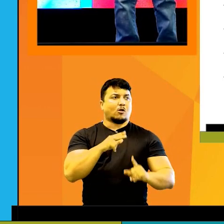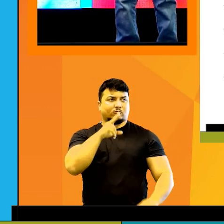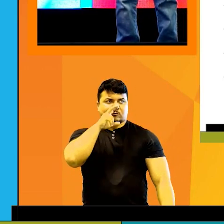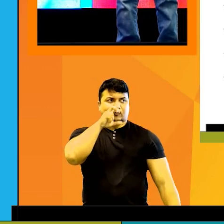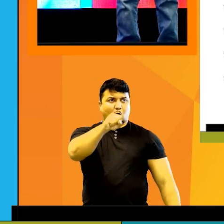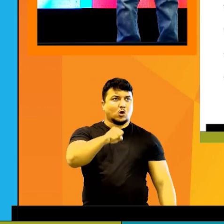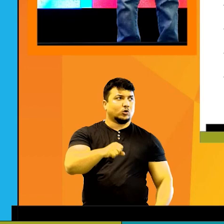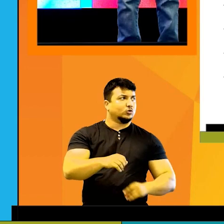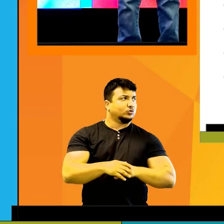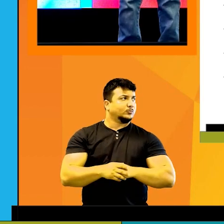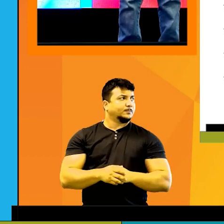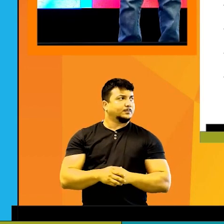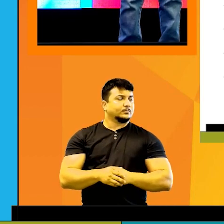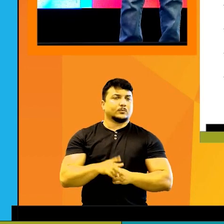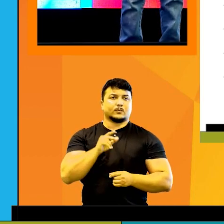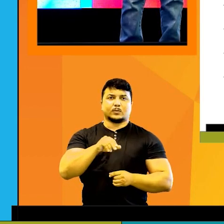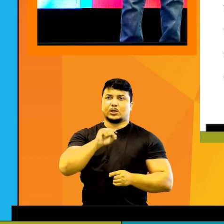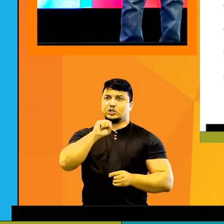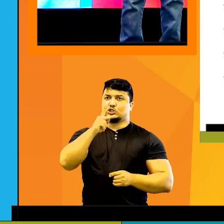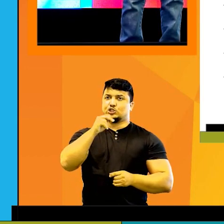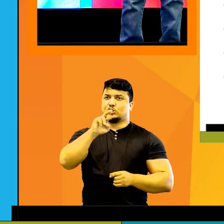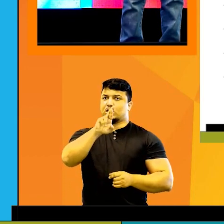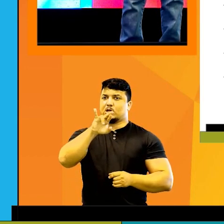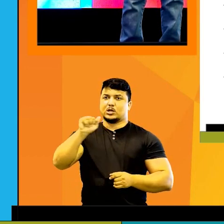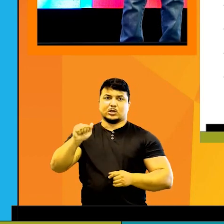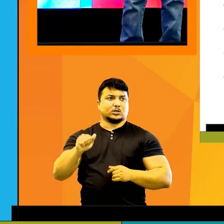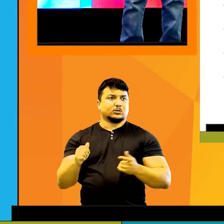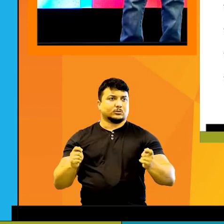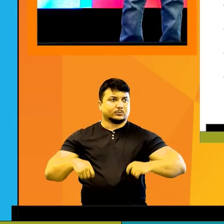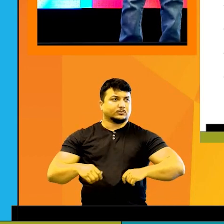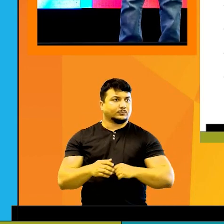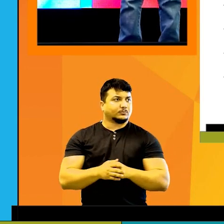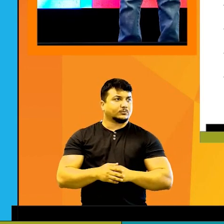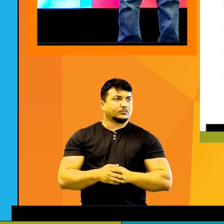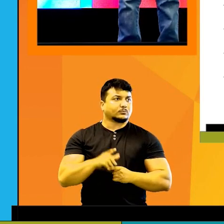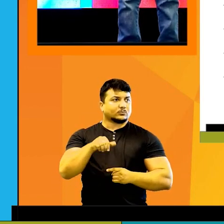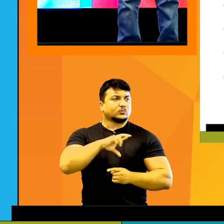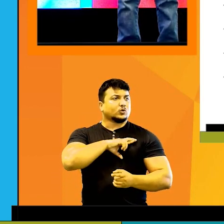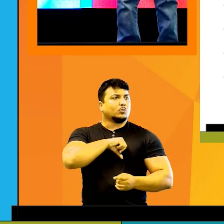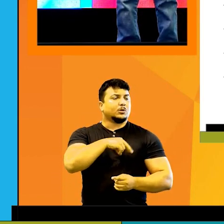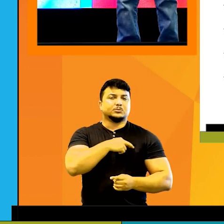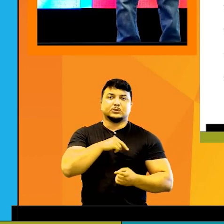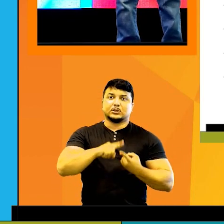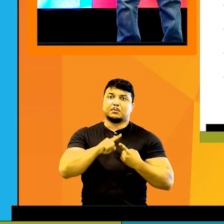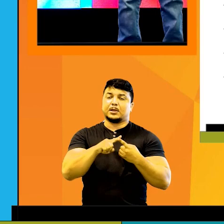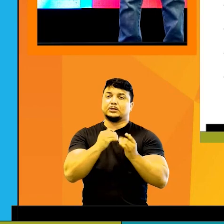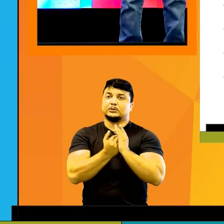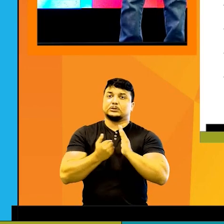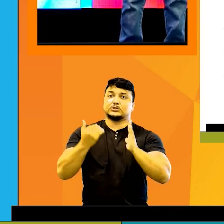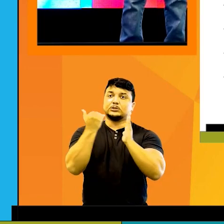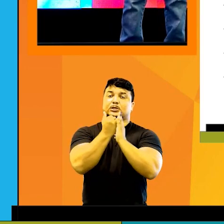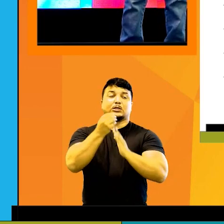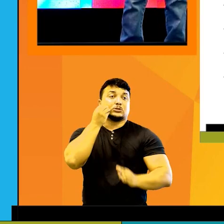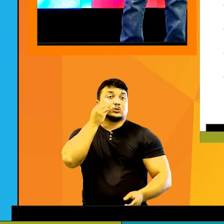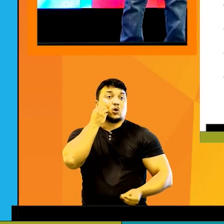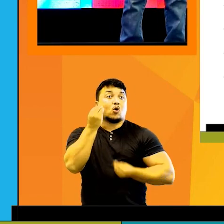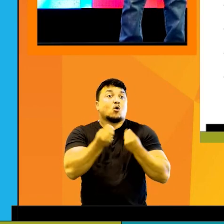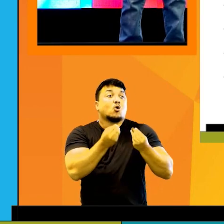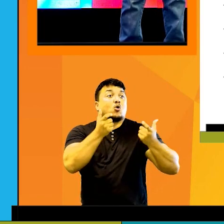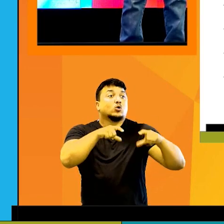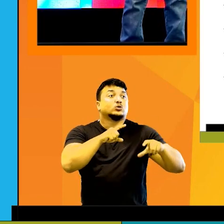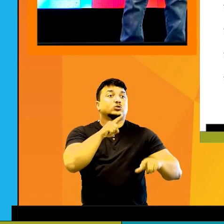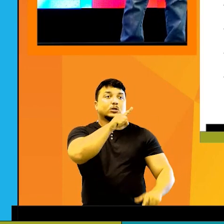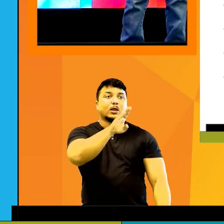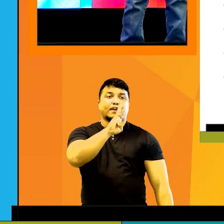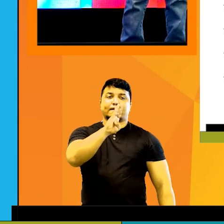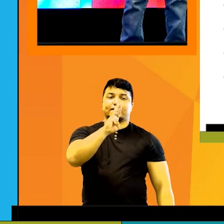um He-Man, tá? Uma She-Ra da vida. O romantismo foi a escola também dos exageros, que foi buscar esse exagero lá